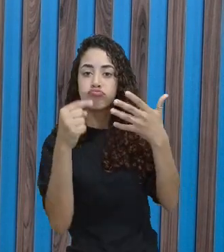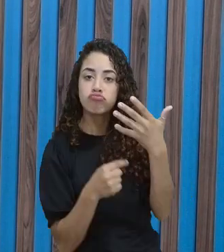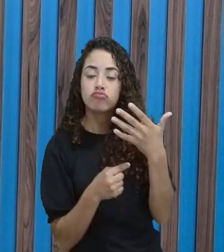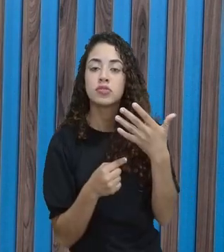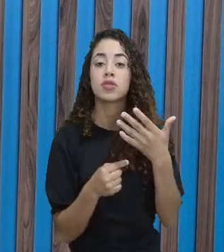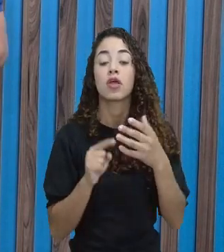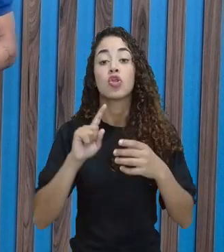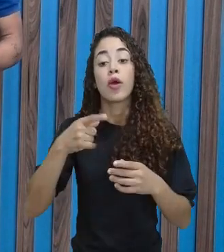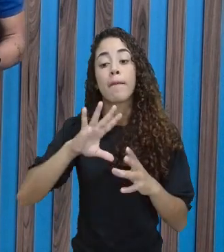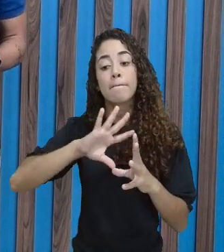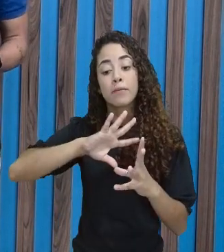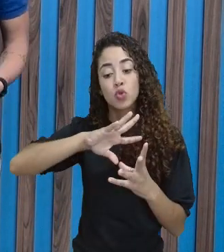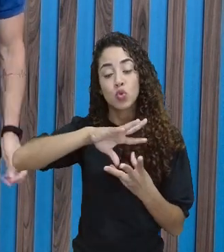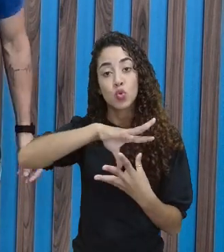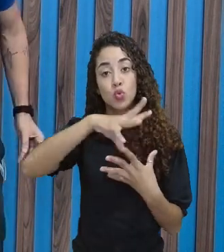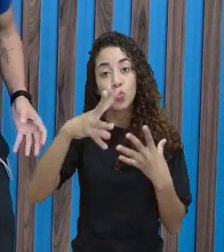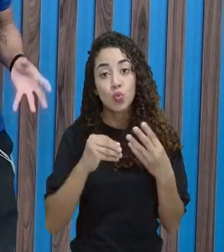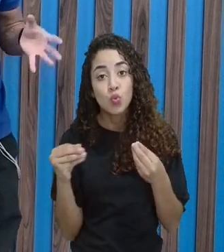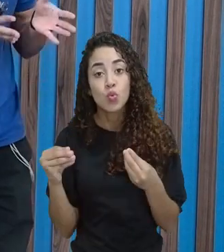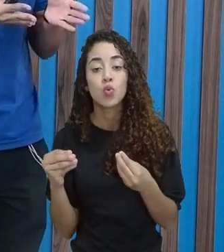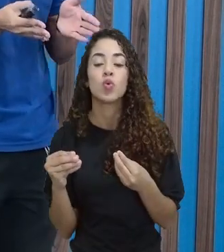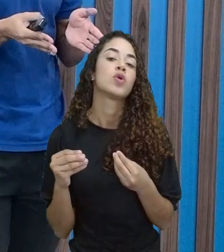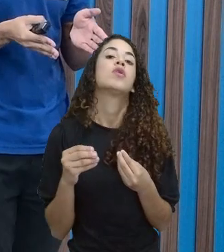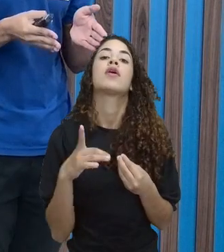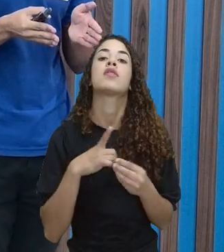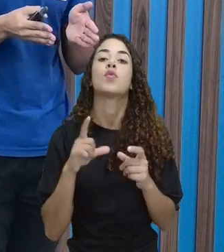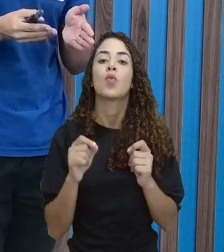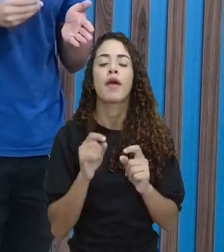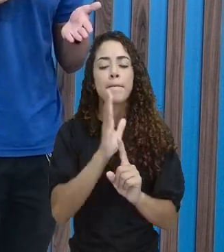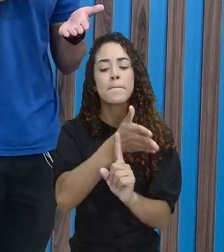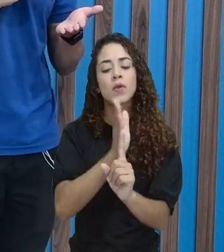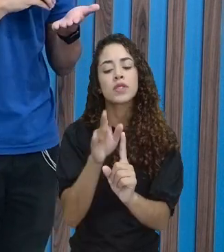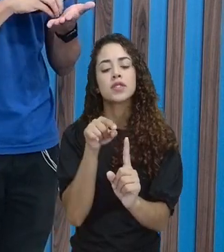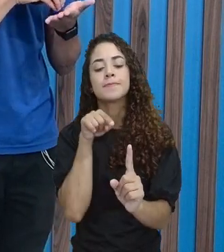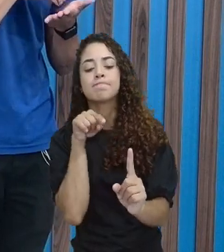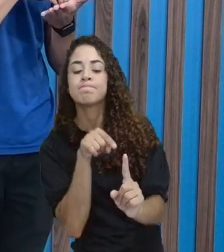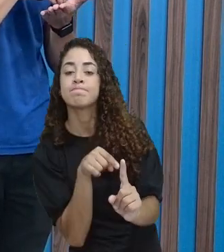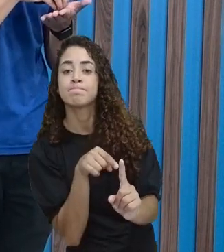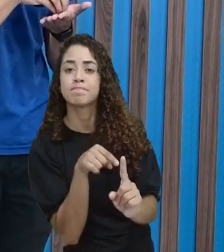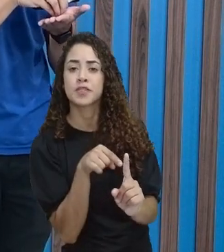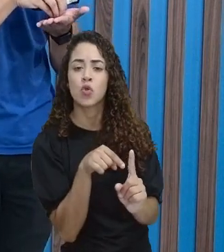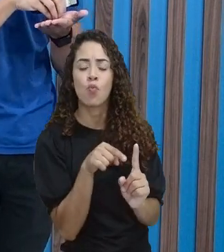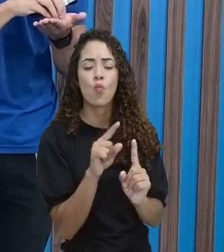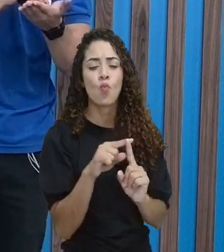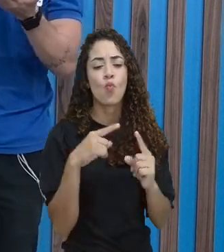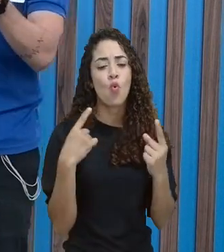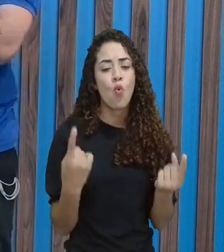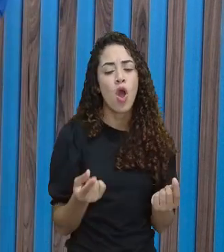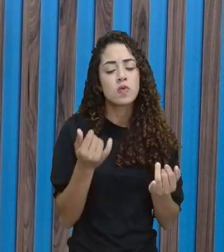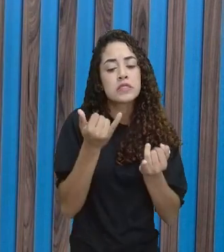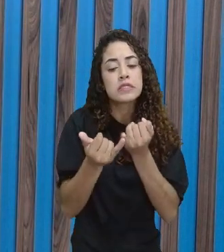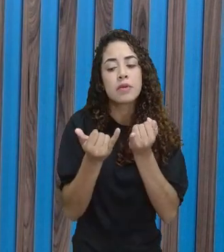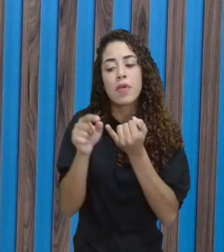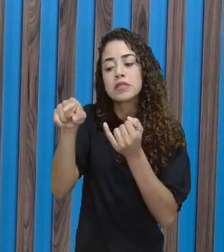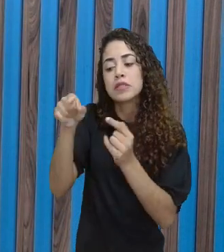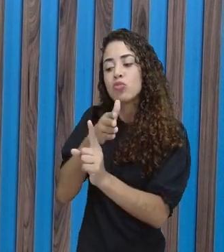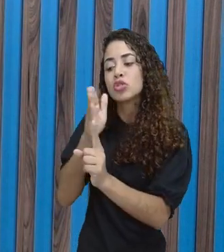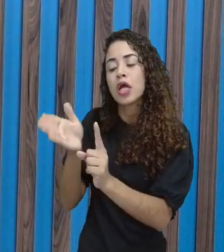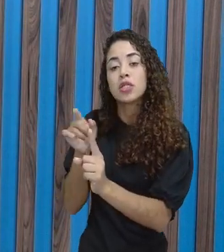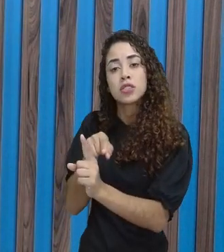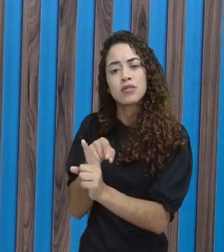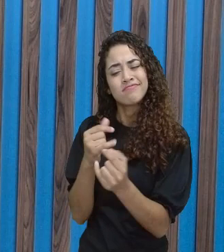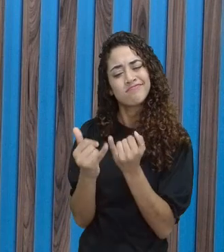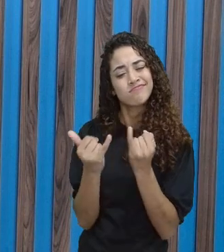isso e vai vendo. Nessa modalidade aqui, qual é a semelhança com essa outra aqui? Será